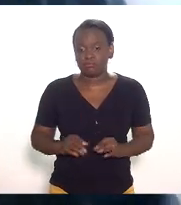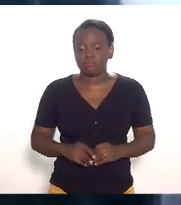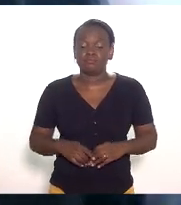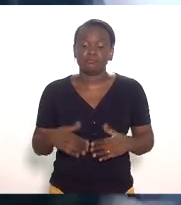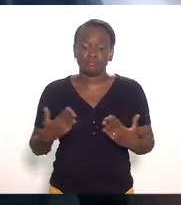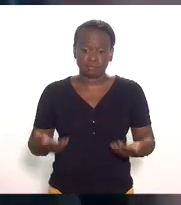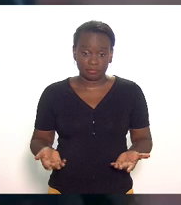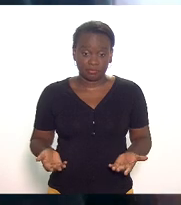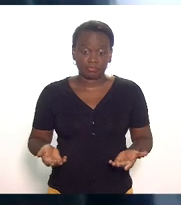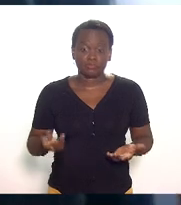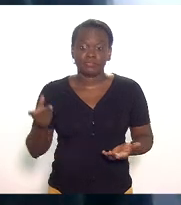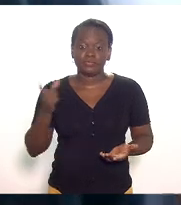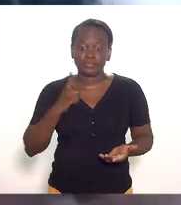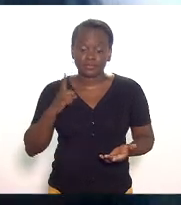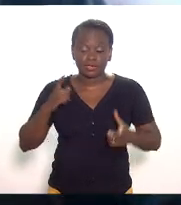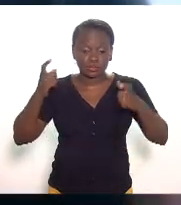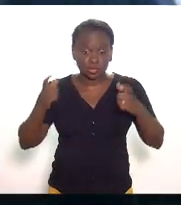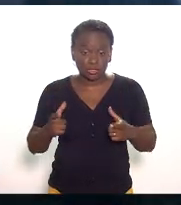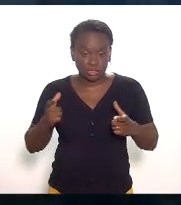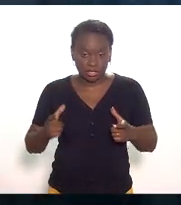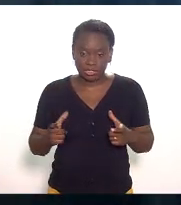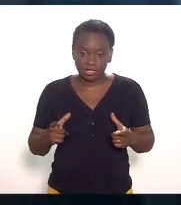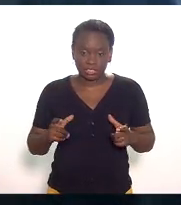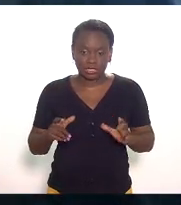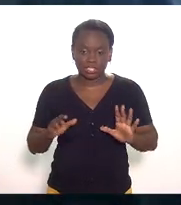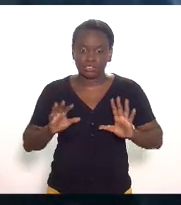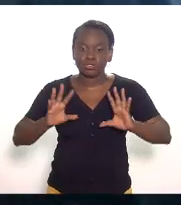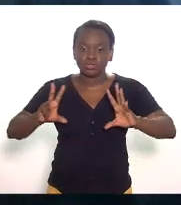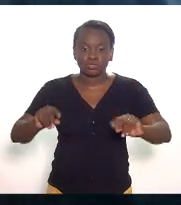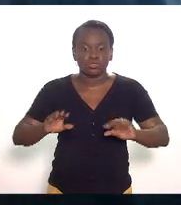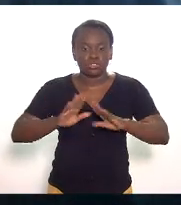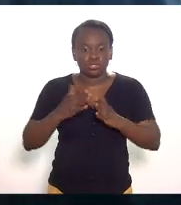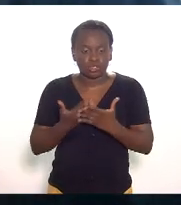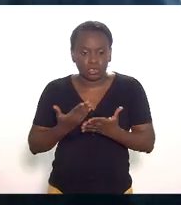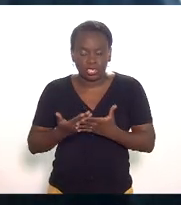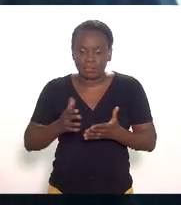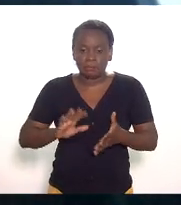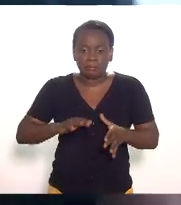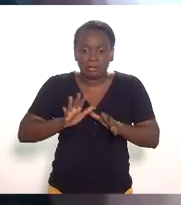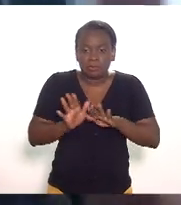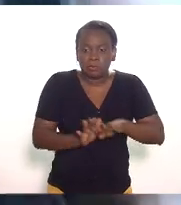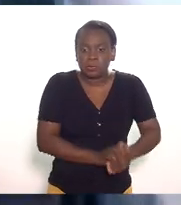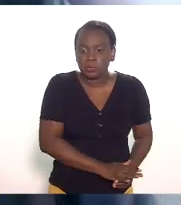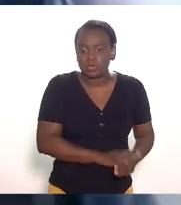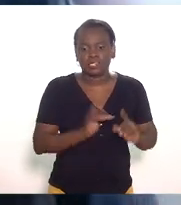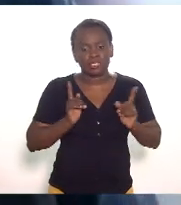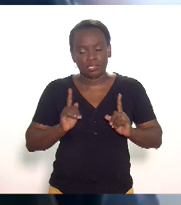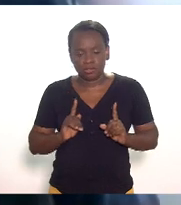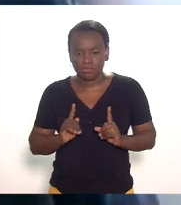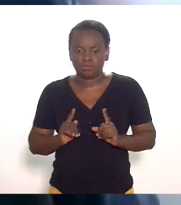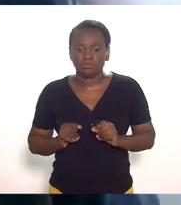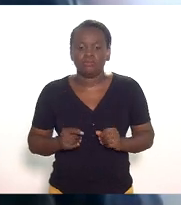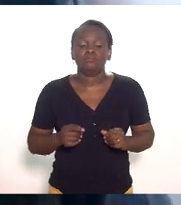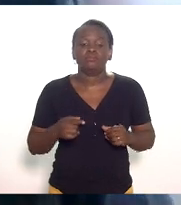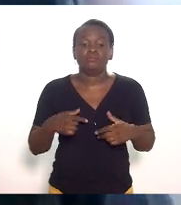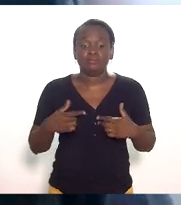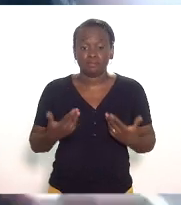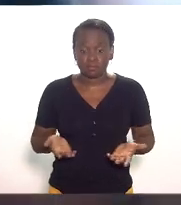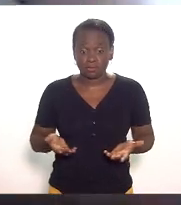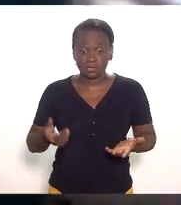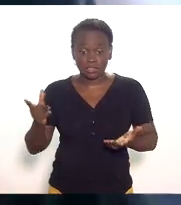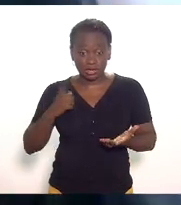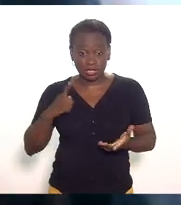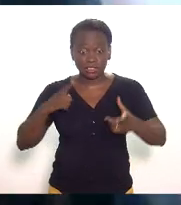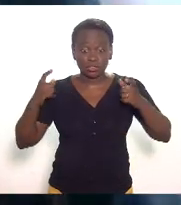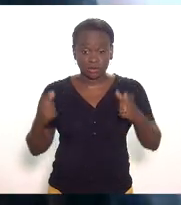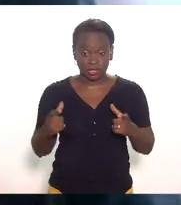seja, se há um espaço, nenhum espaço à liberdade pode ser suprimido. Nenhum espaço ela pode ser suprimido. Agora, se há